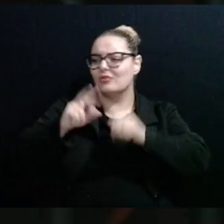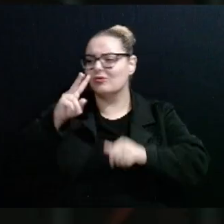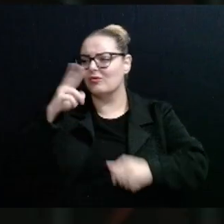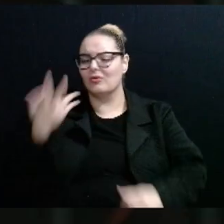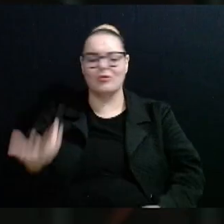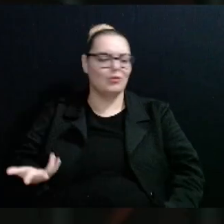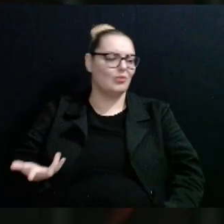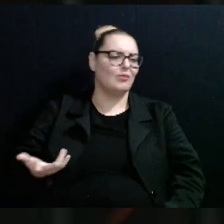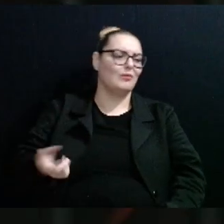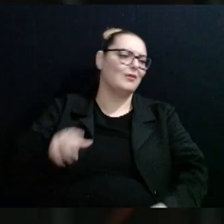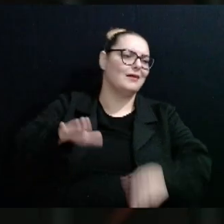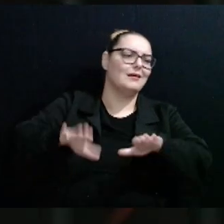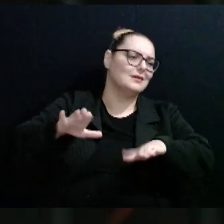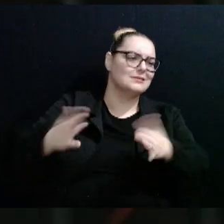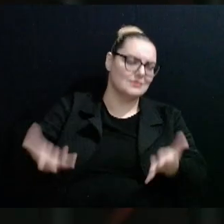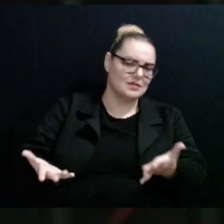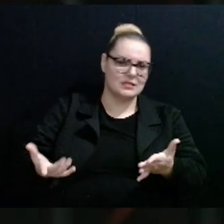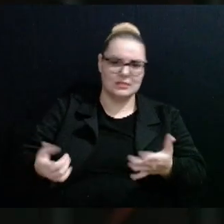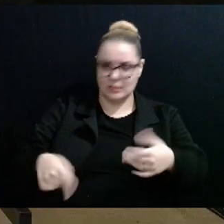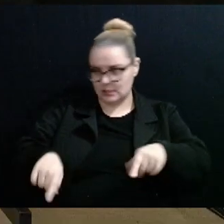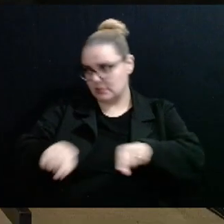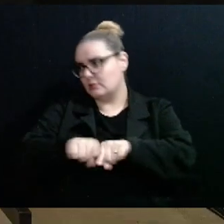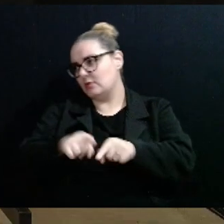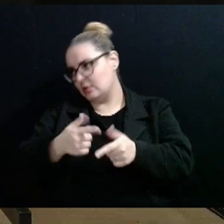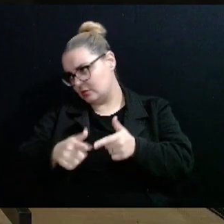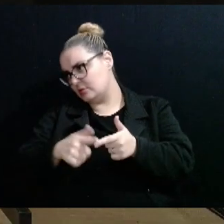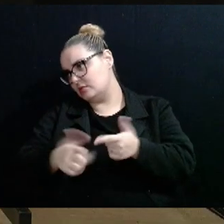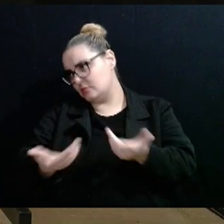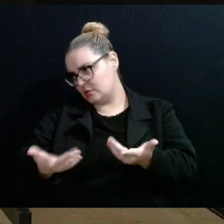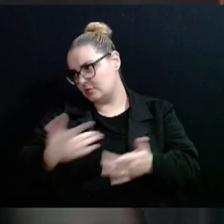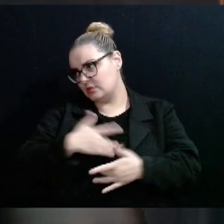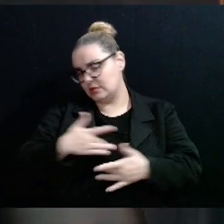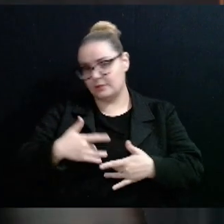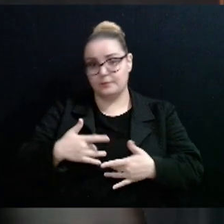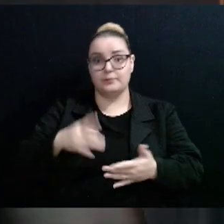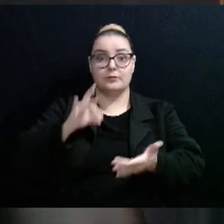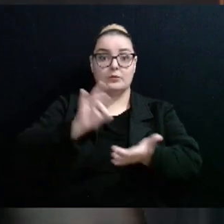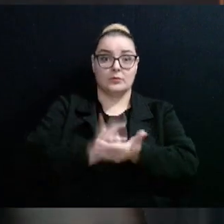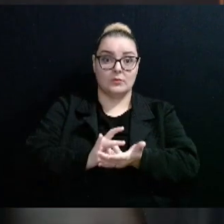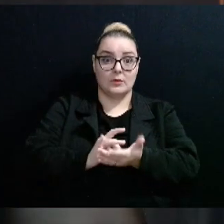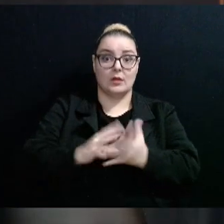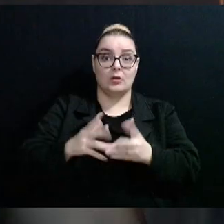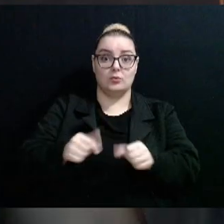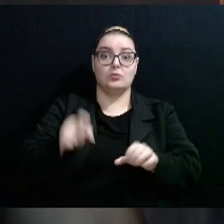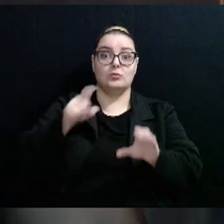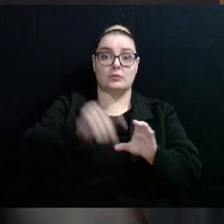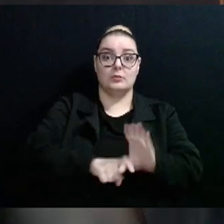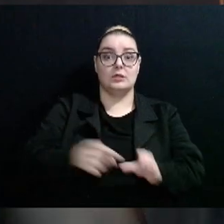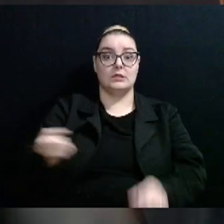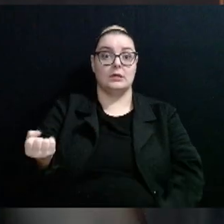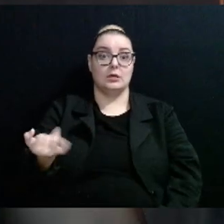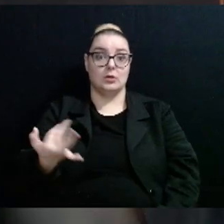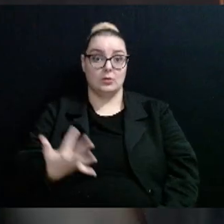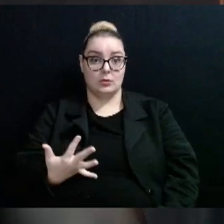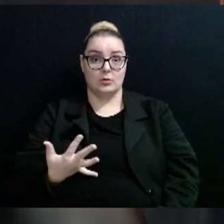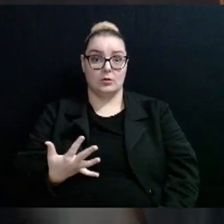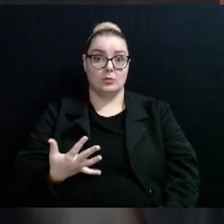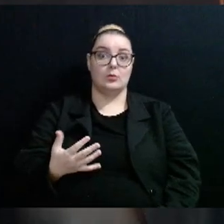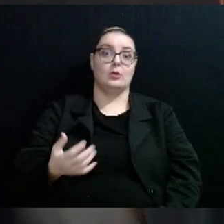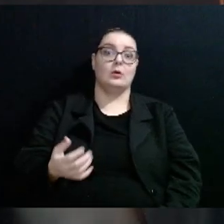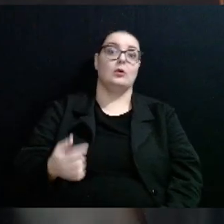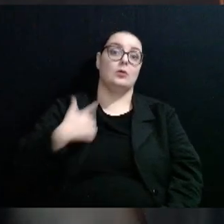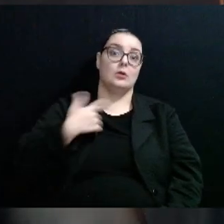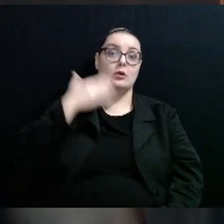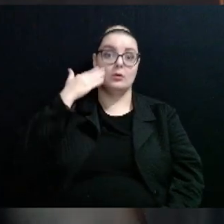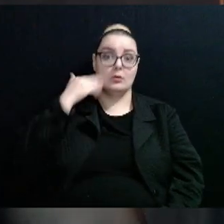Isso também traz problemas para a saúde? Na verdade, Rubia, tudo depende da quantidade, né? O que a gente sabe que é considerado,